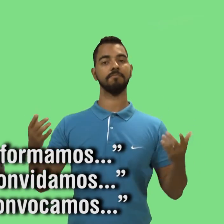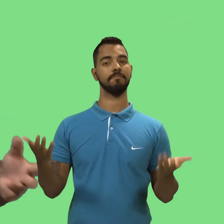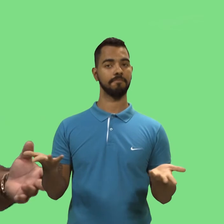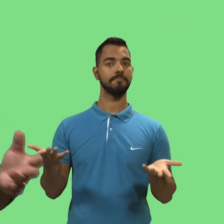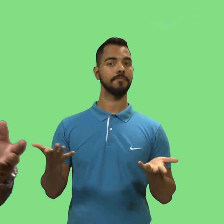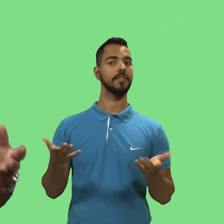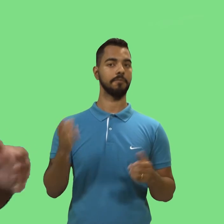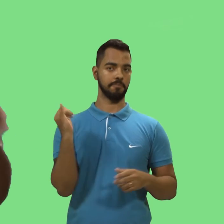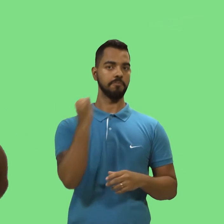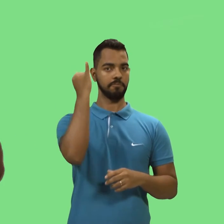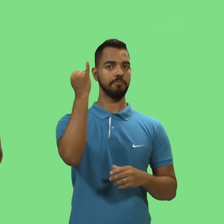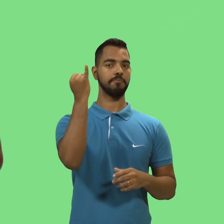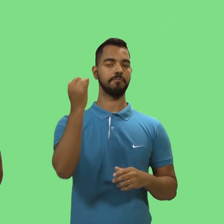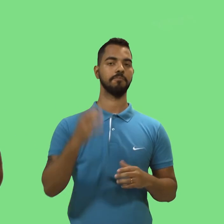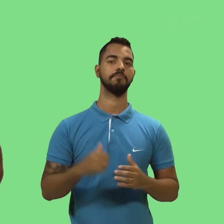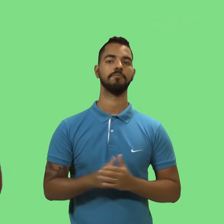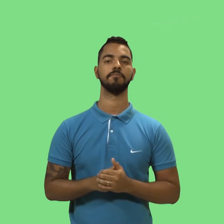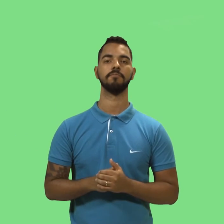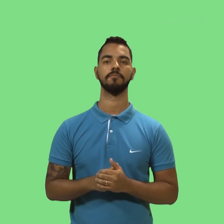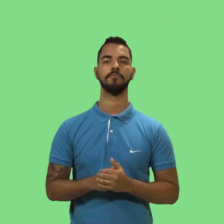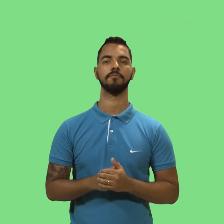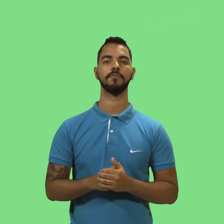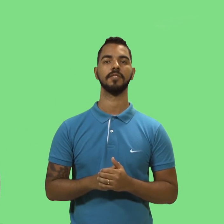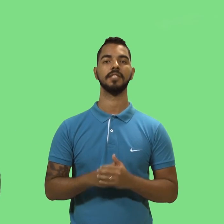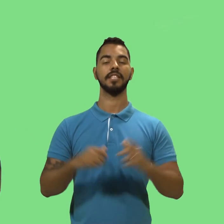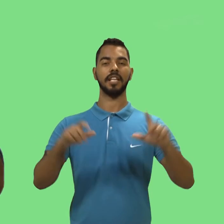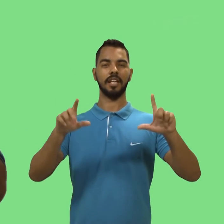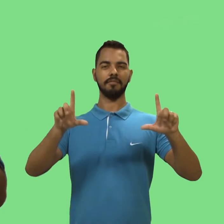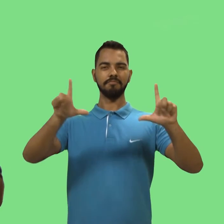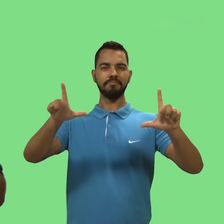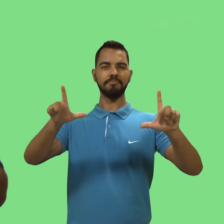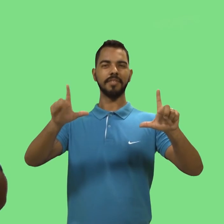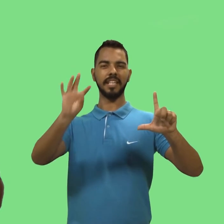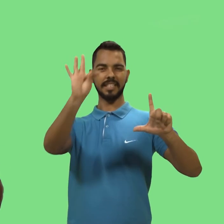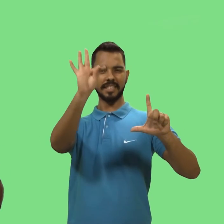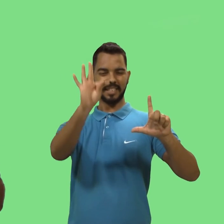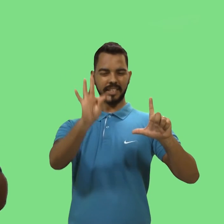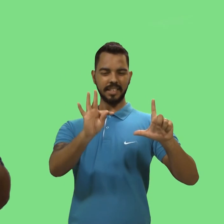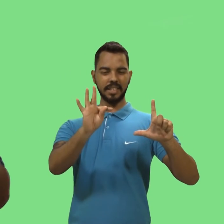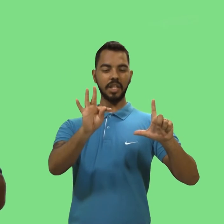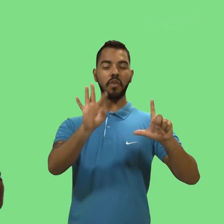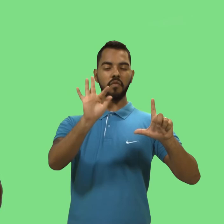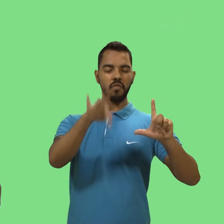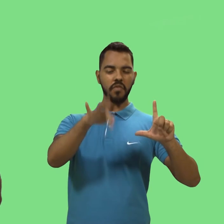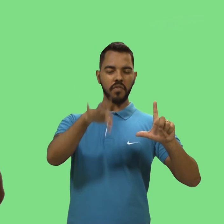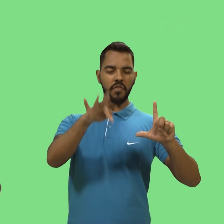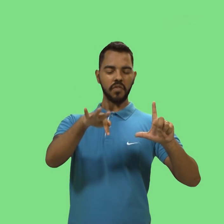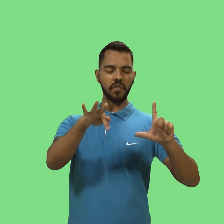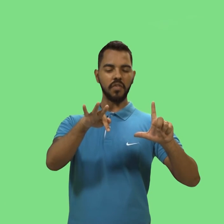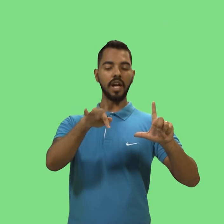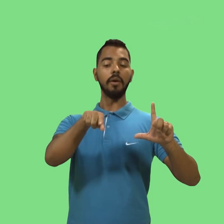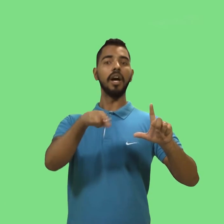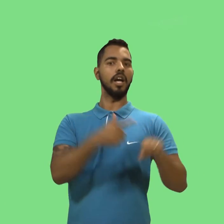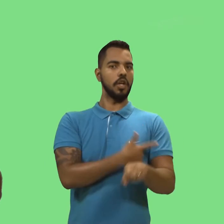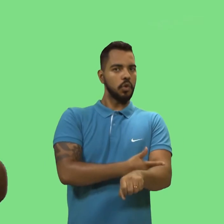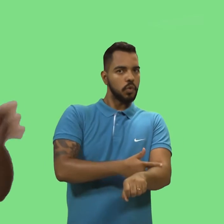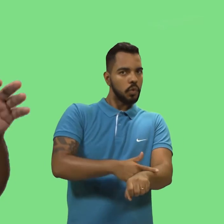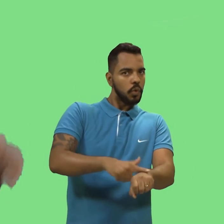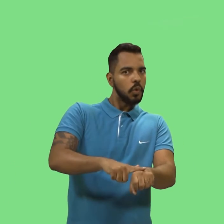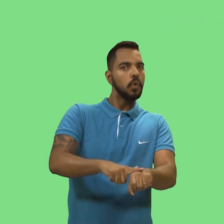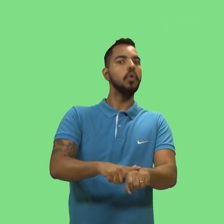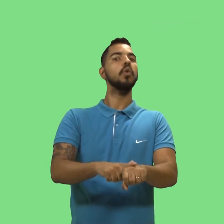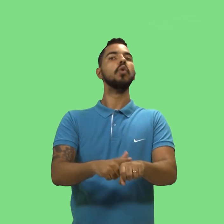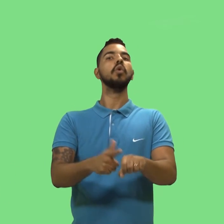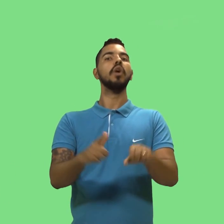E o encerramento? É a despedida do comunicado. Deve ser gentil e educado, mas cuidado com o grau de formalidade.